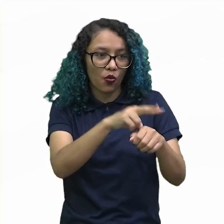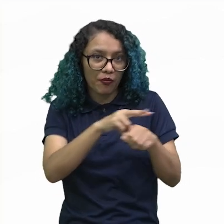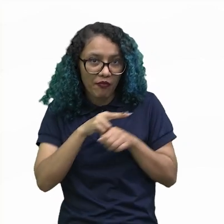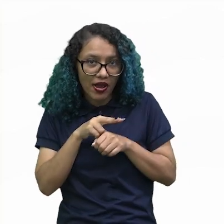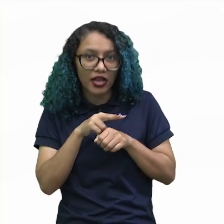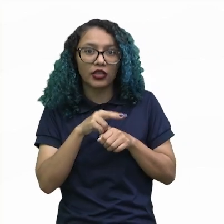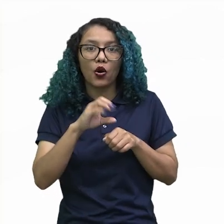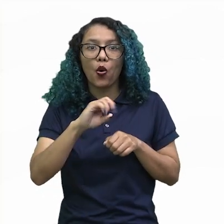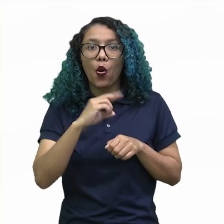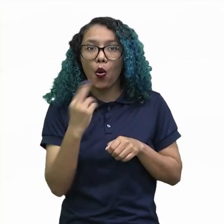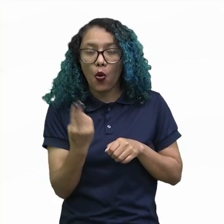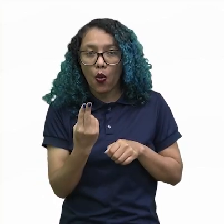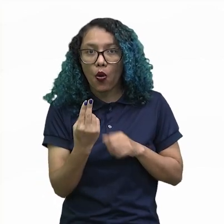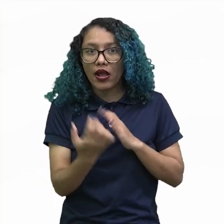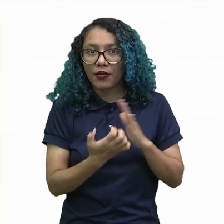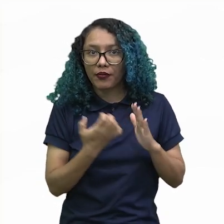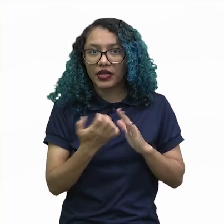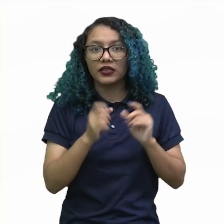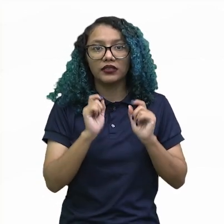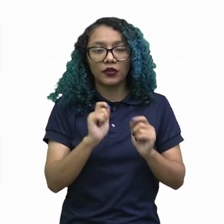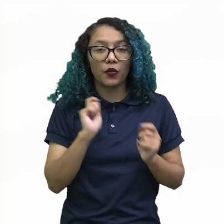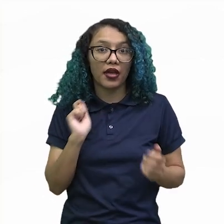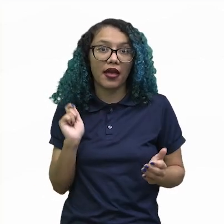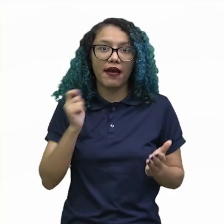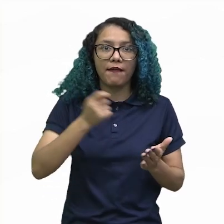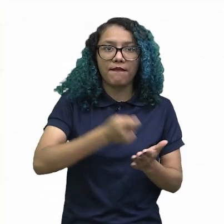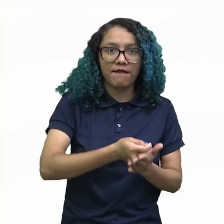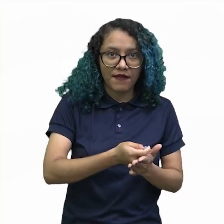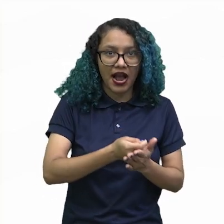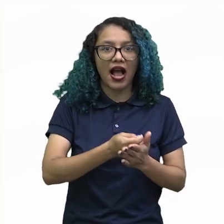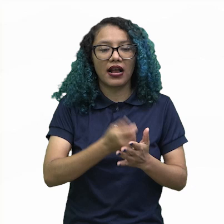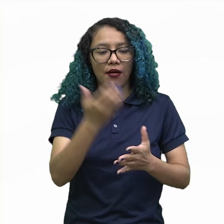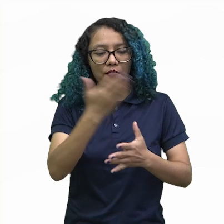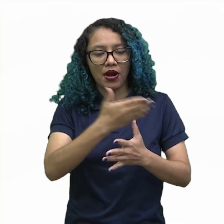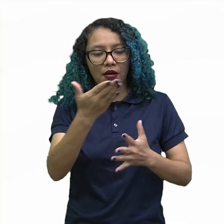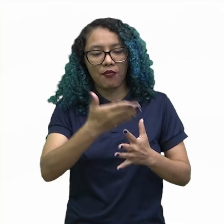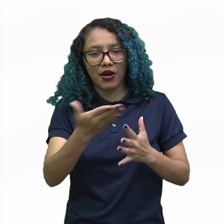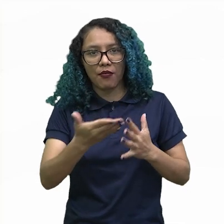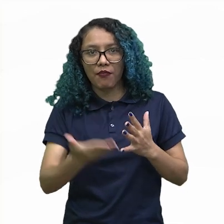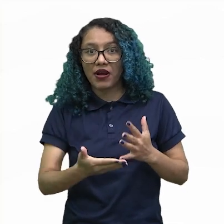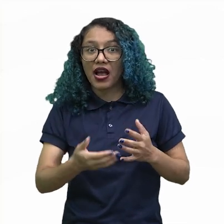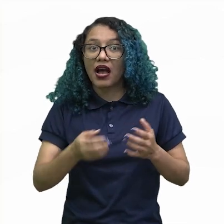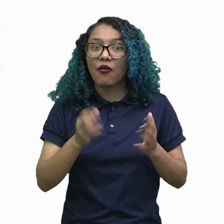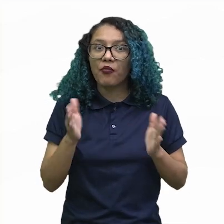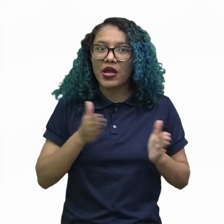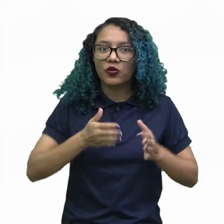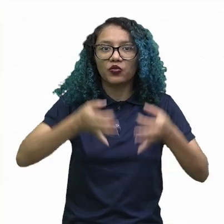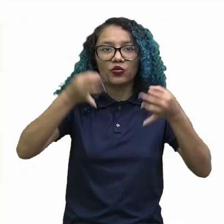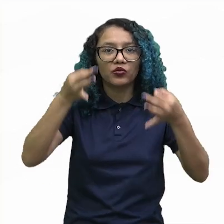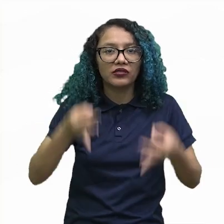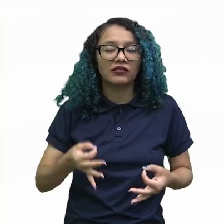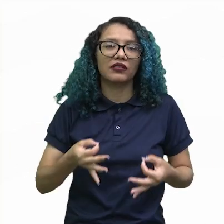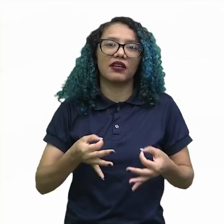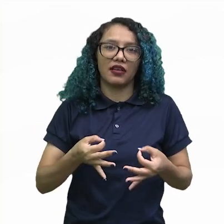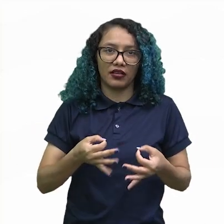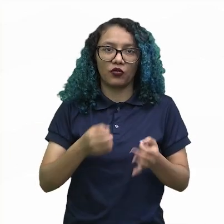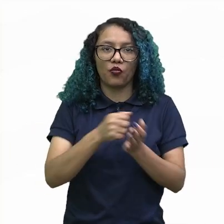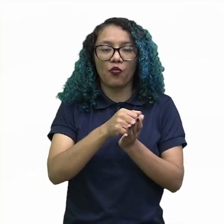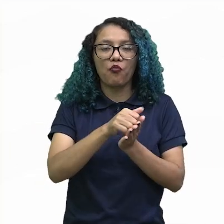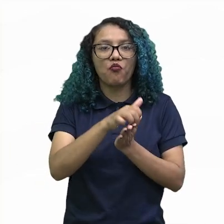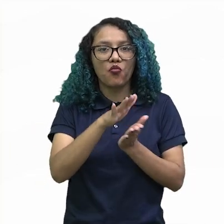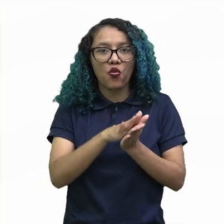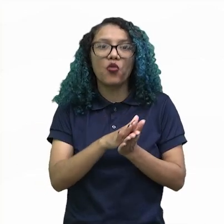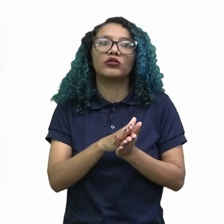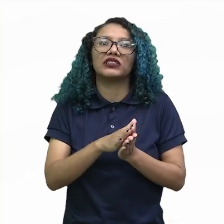alguma financiadora, pague a sua dívida, pague as parcelas em dia, justamente para que a multa ela